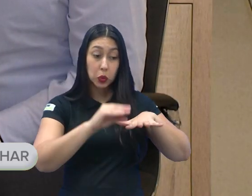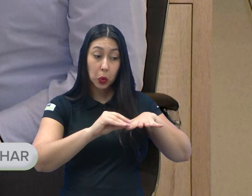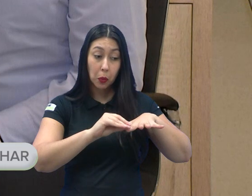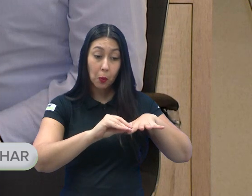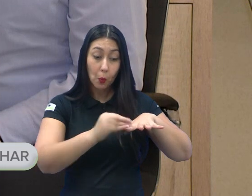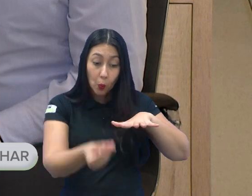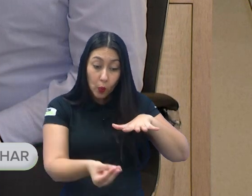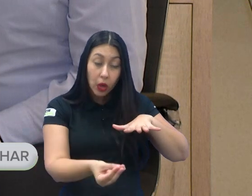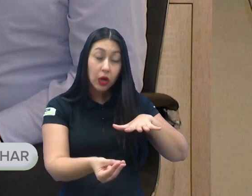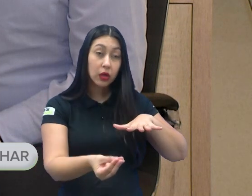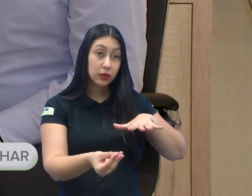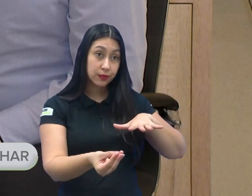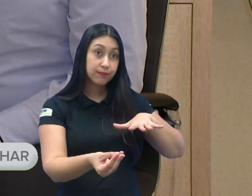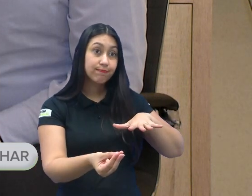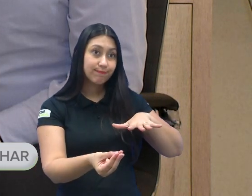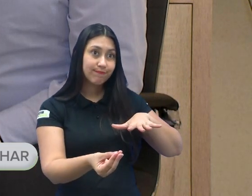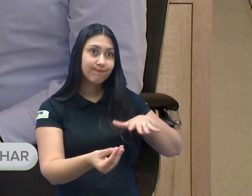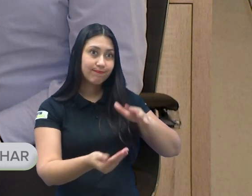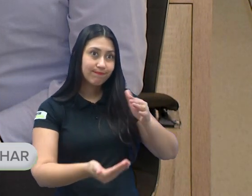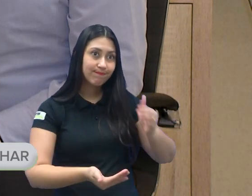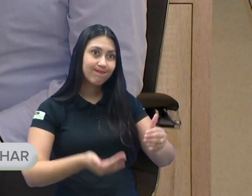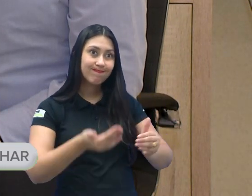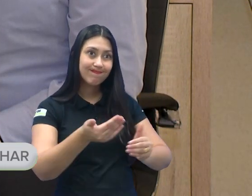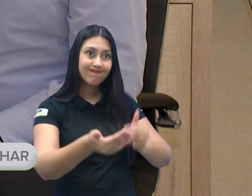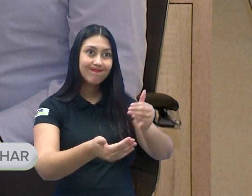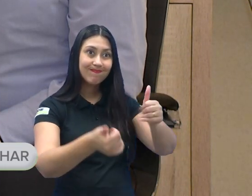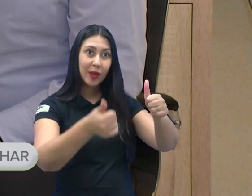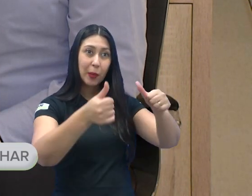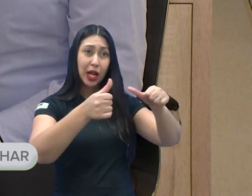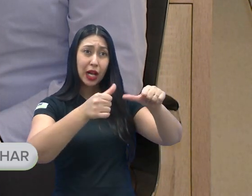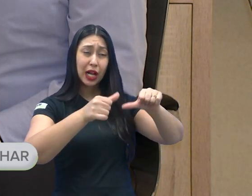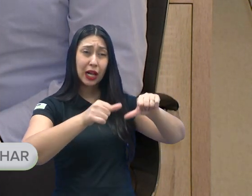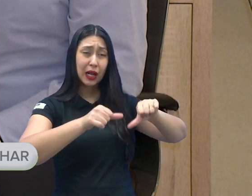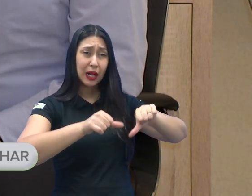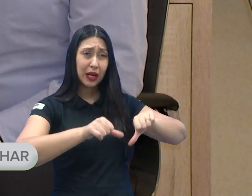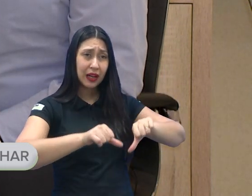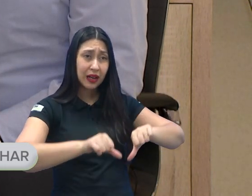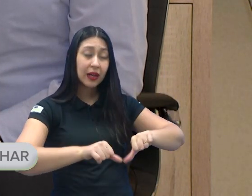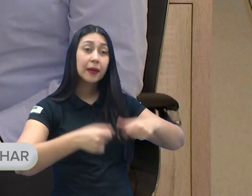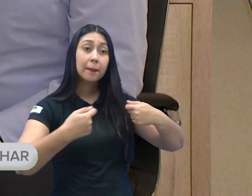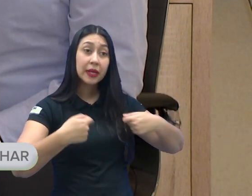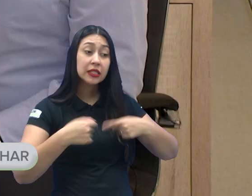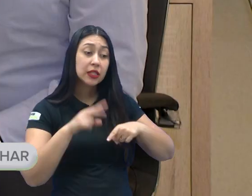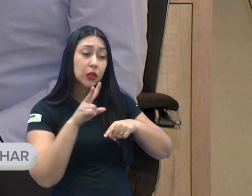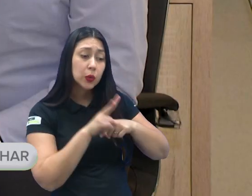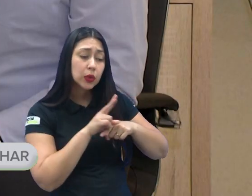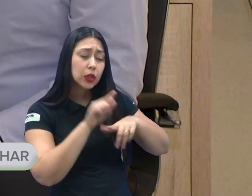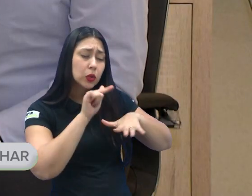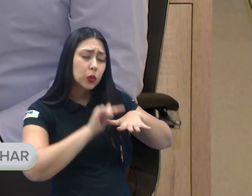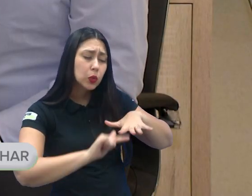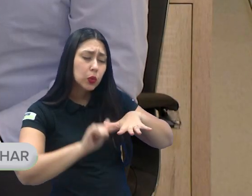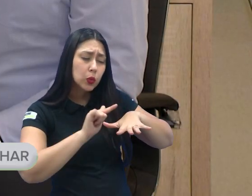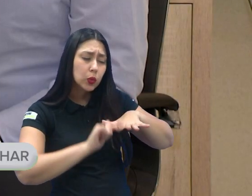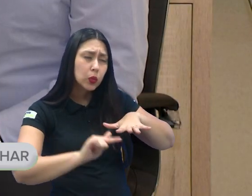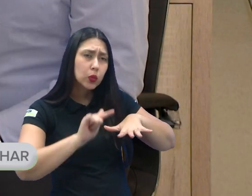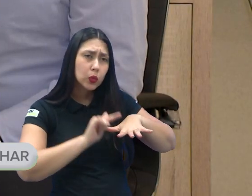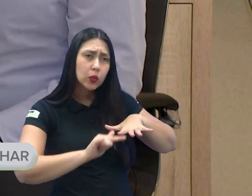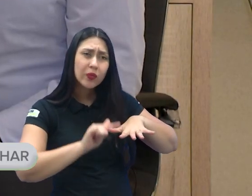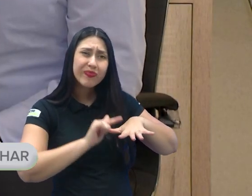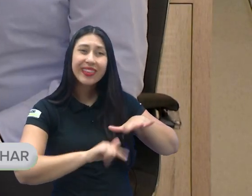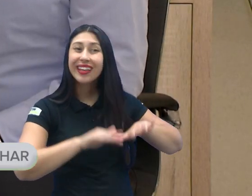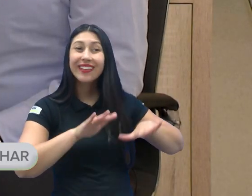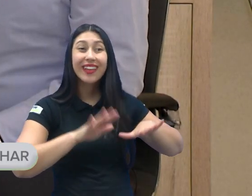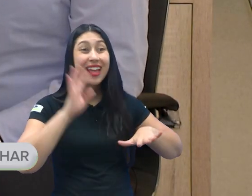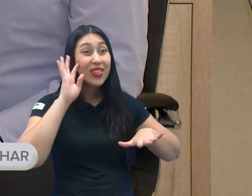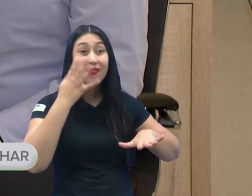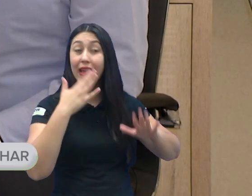todo aquele processo, né, de ter que ficar cuidando e limpando, e não tem solução em casa,